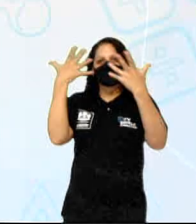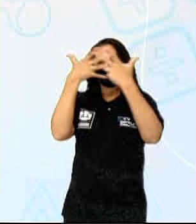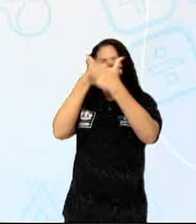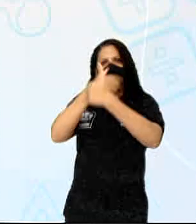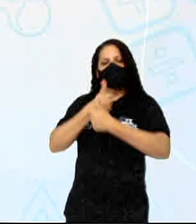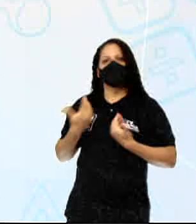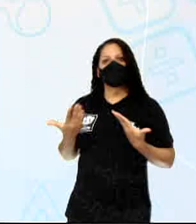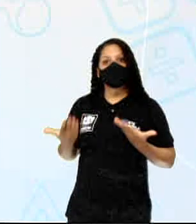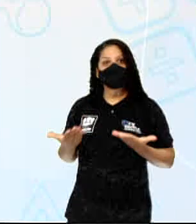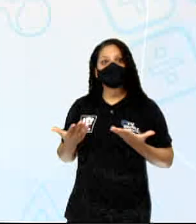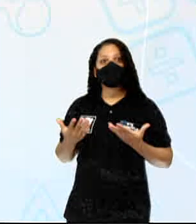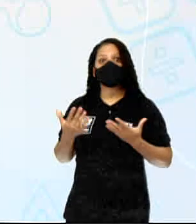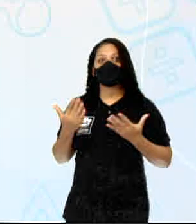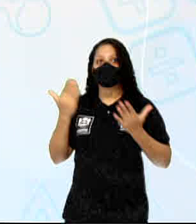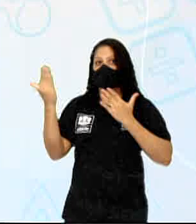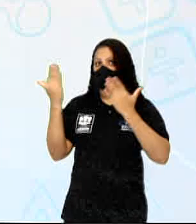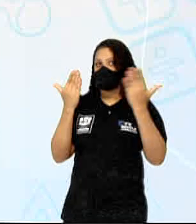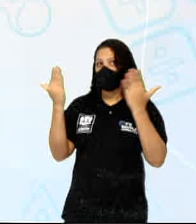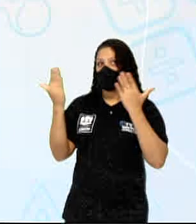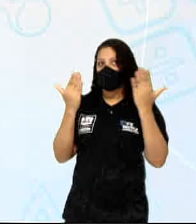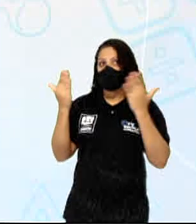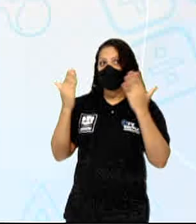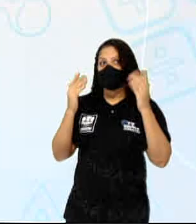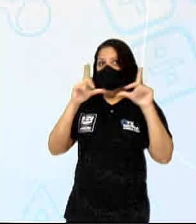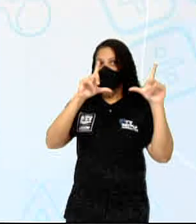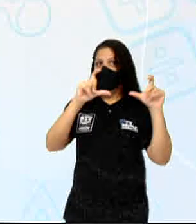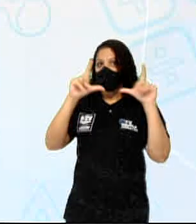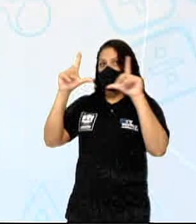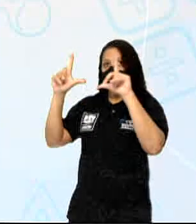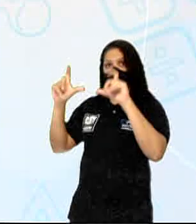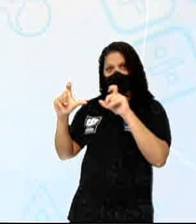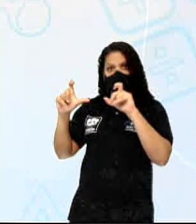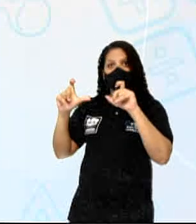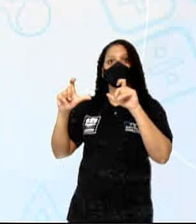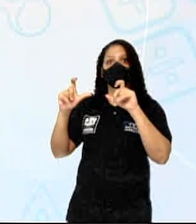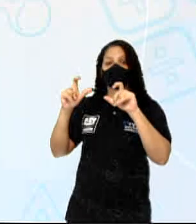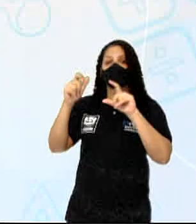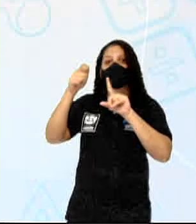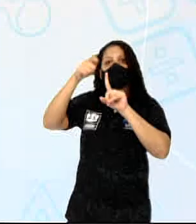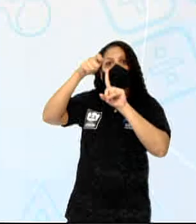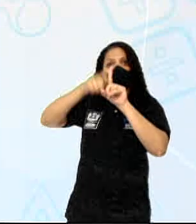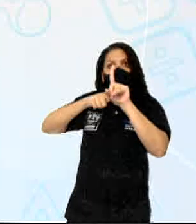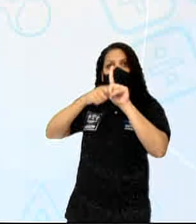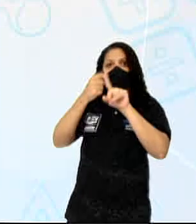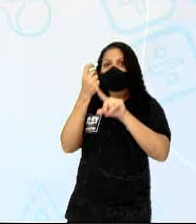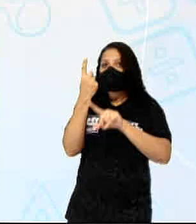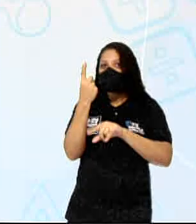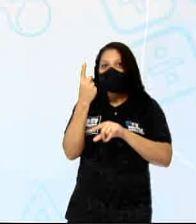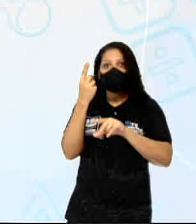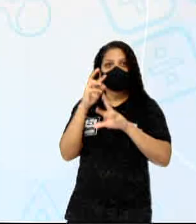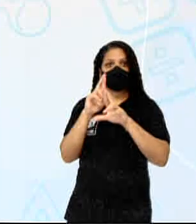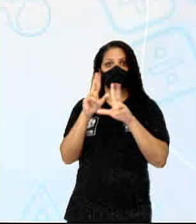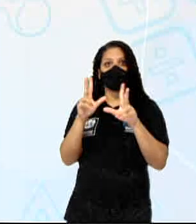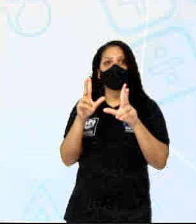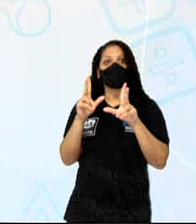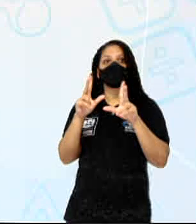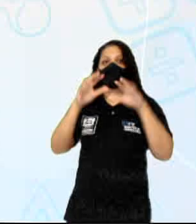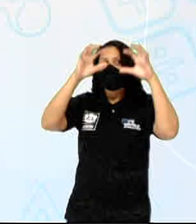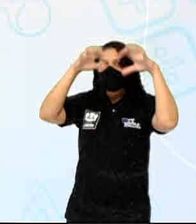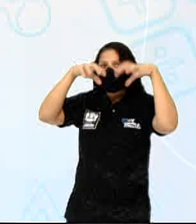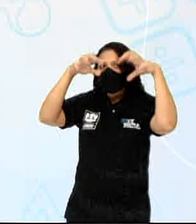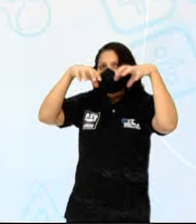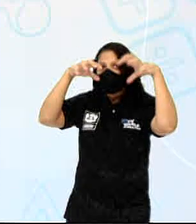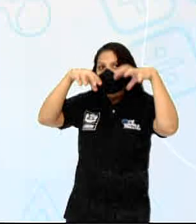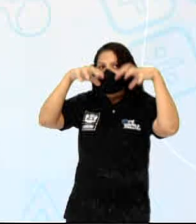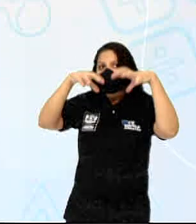que entre essas duas fotos tem um mês de diferença. E um mês de diferença, bastou cair algumas quantidadezinhas ali de chuva,